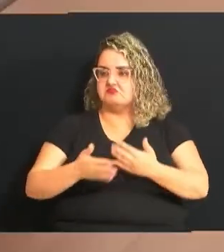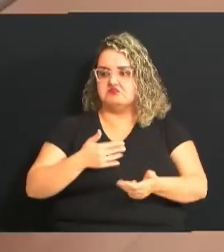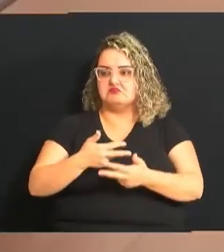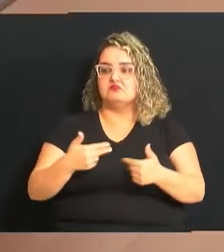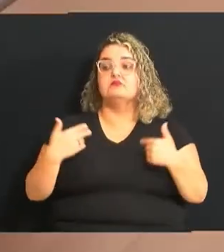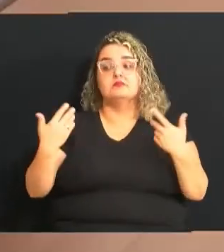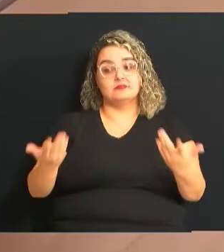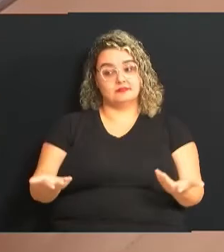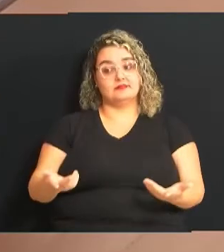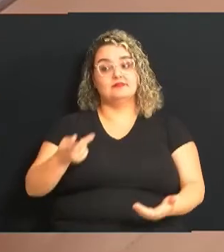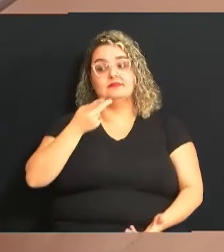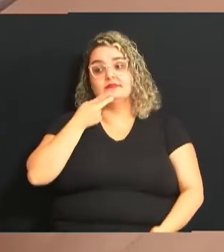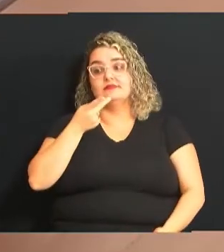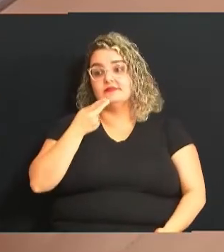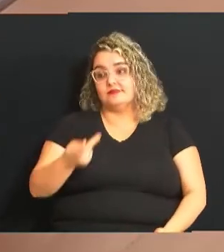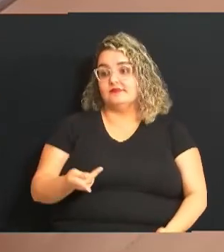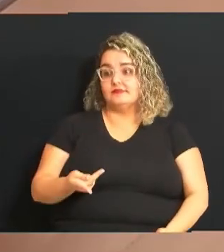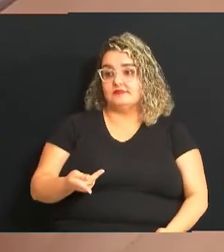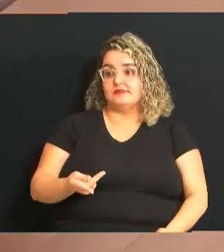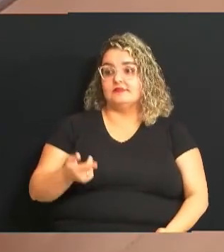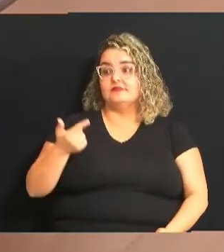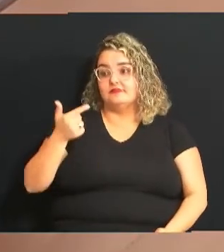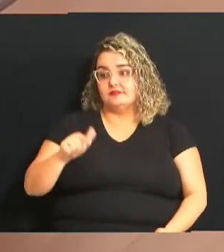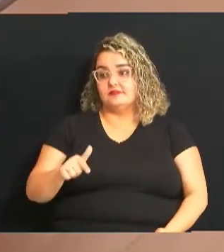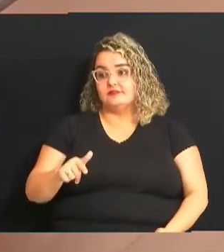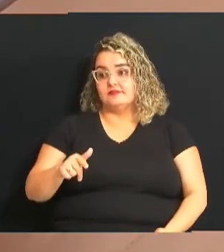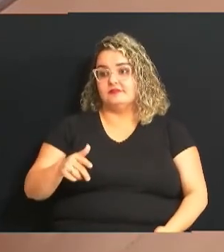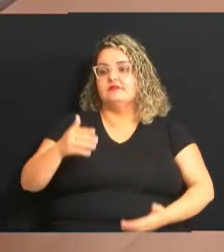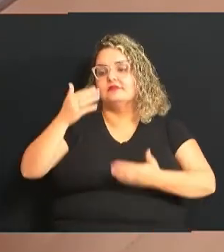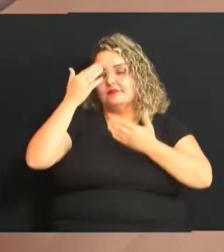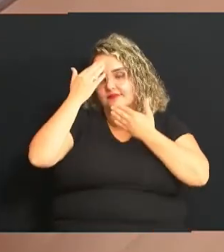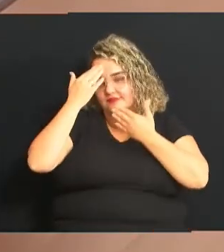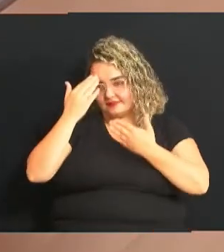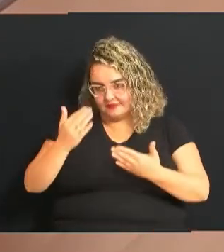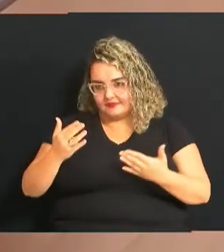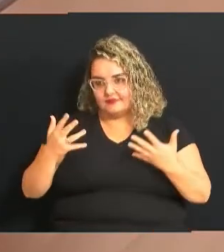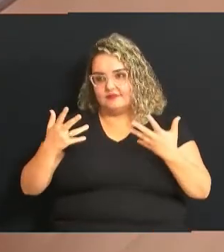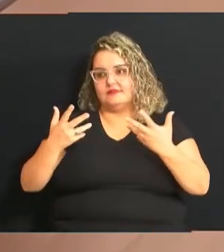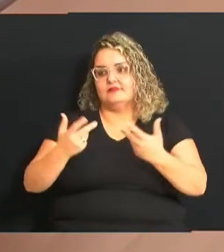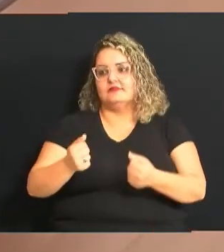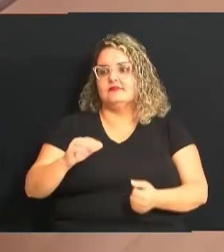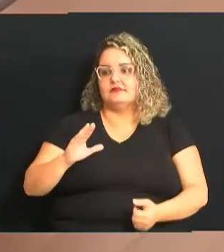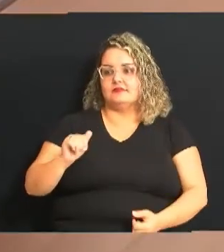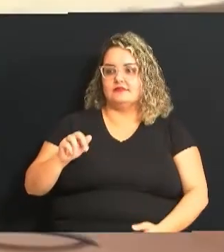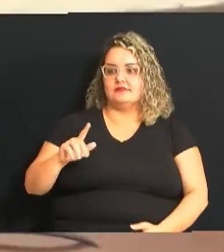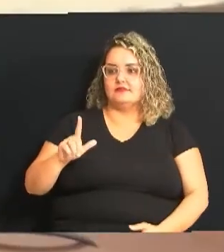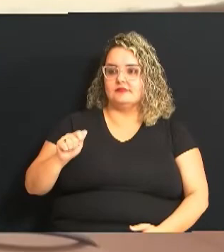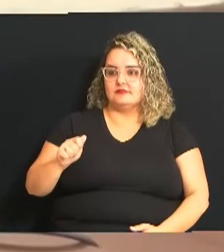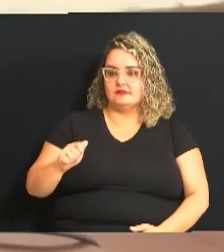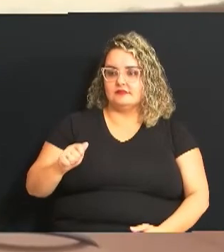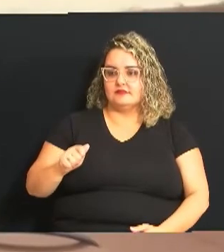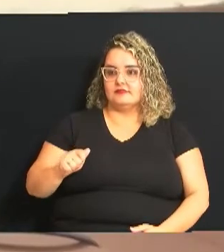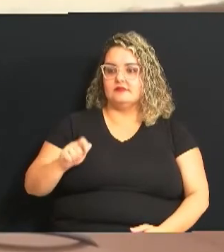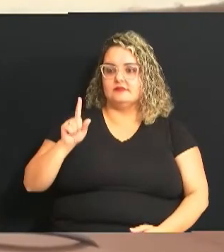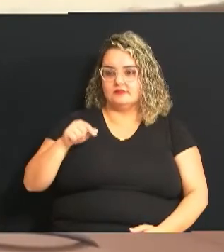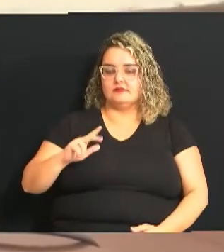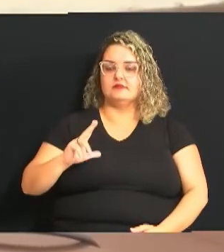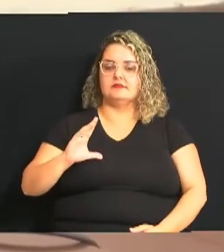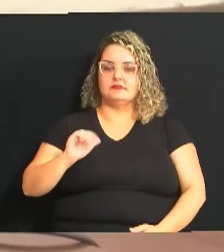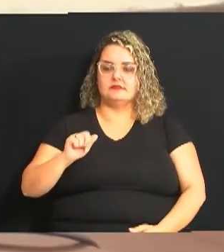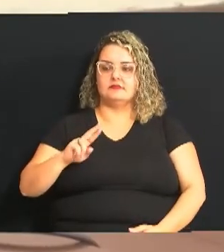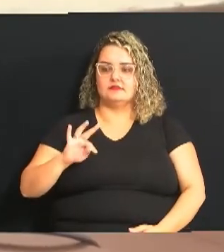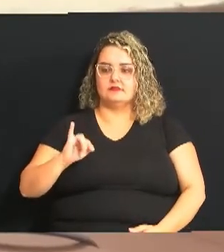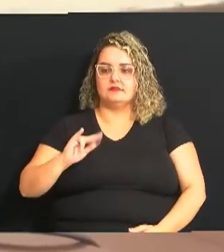então a gente falou aqui, novamente eu vou reforçar, muito obrigada a todos, obrigada, Carla. Essa cartilha a gente tem em